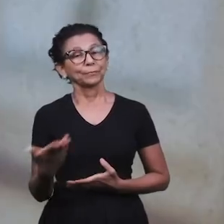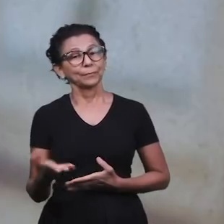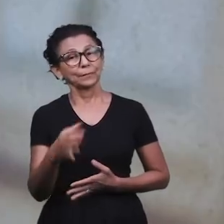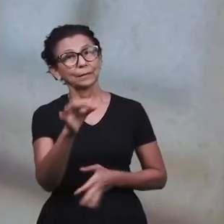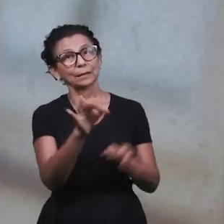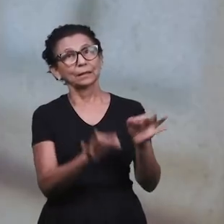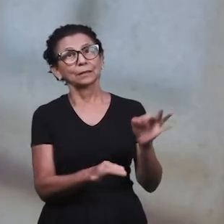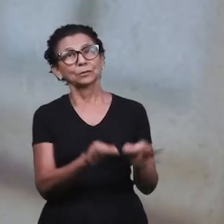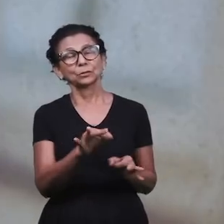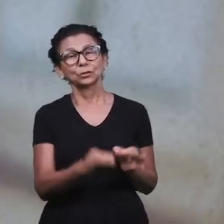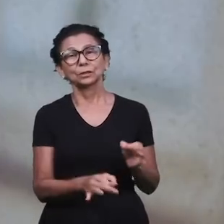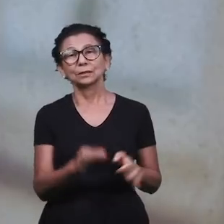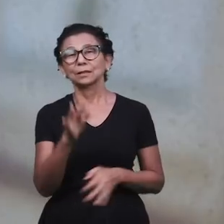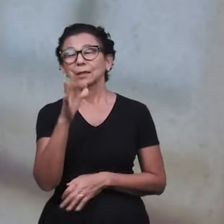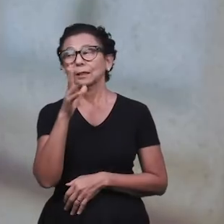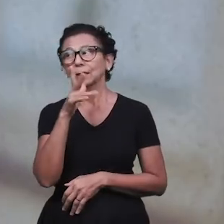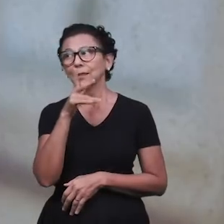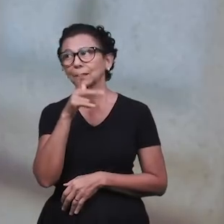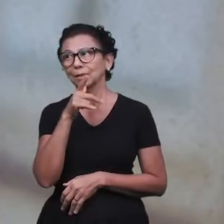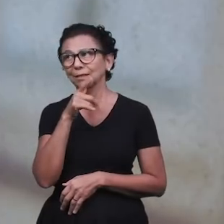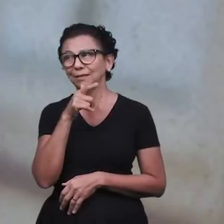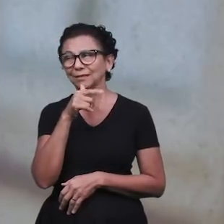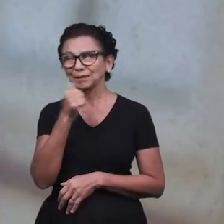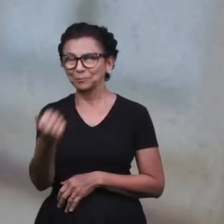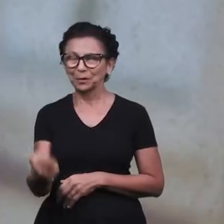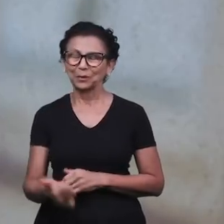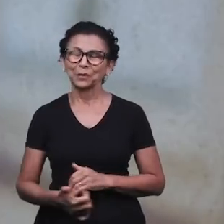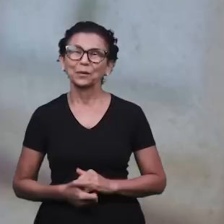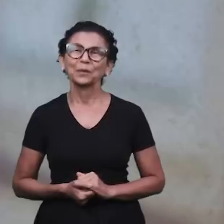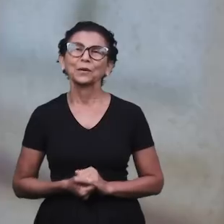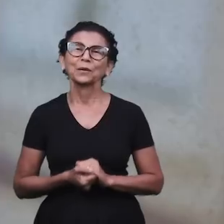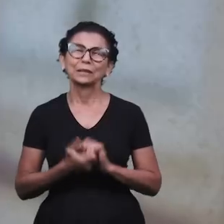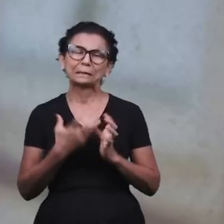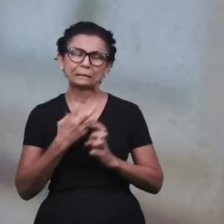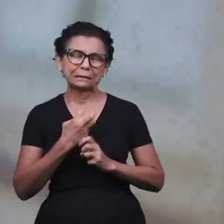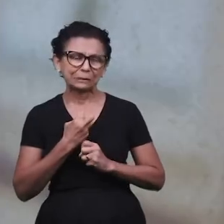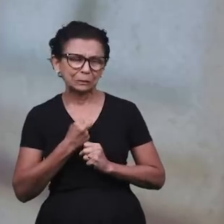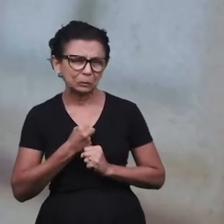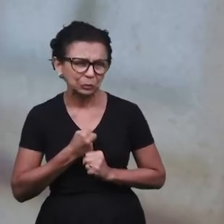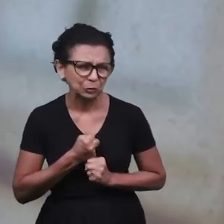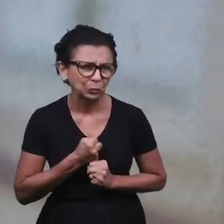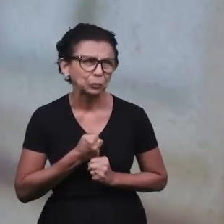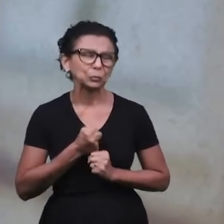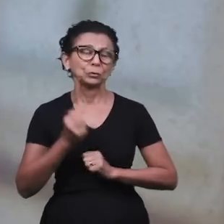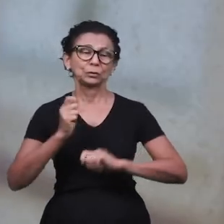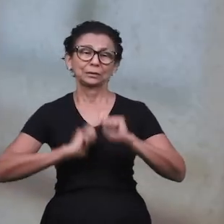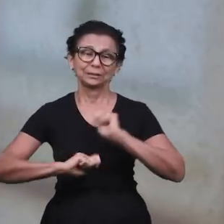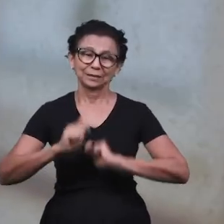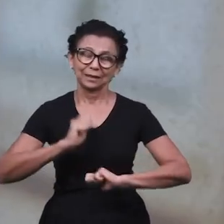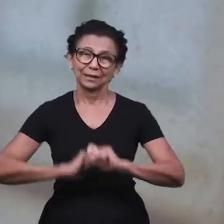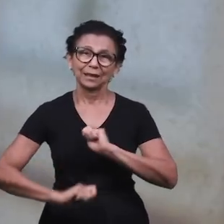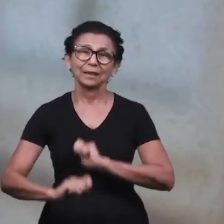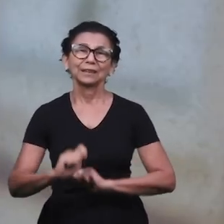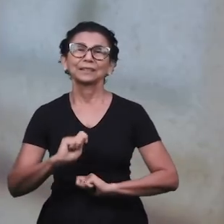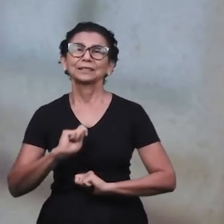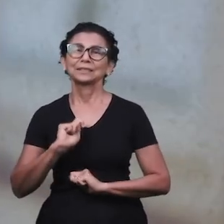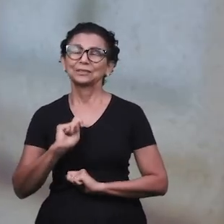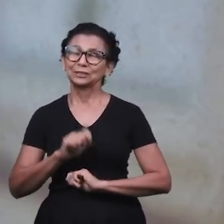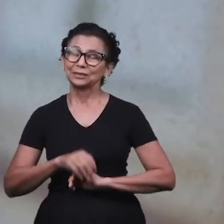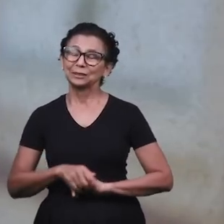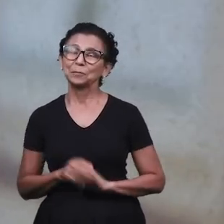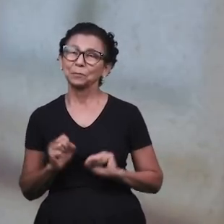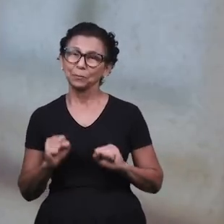processo pode ser demorado, dolorido, angustiante, pode trazer ansiedade, mas de